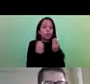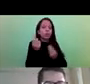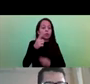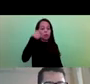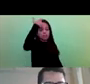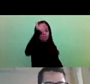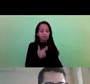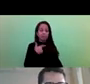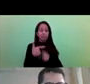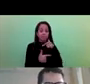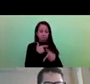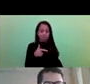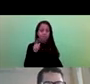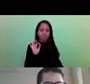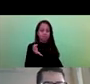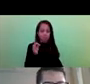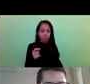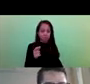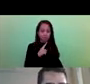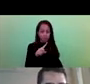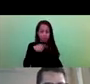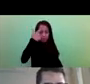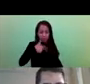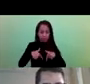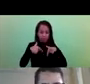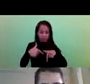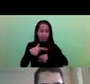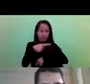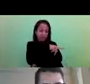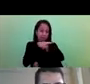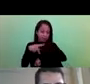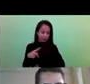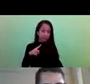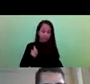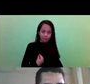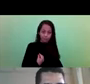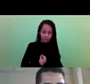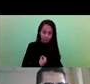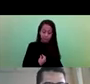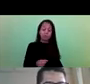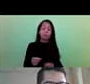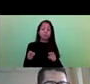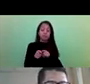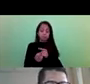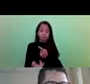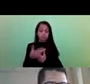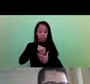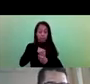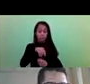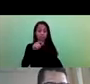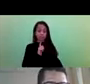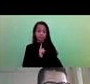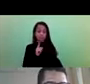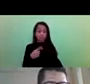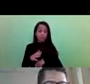que orientam o nosso fazer pedagógico, que orientam a elaboração da